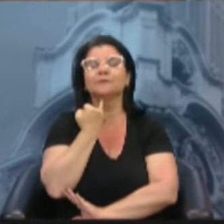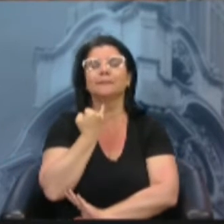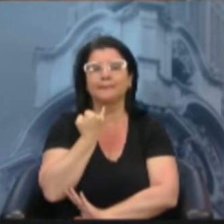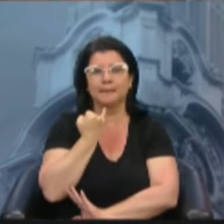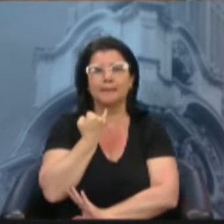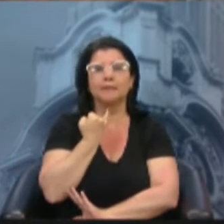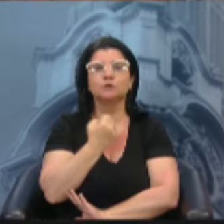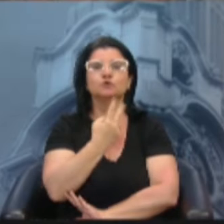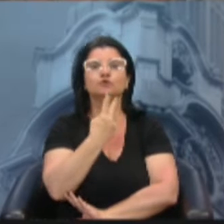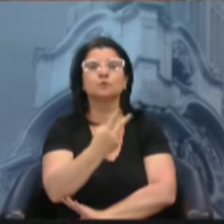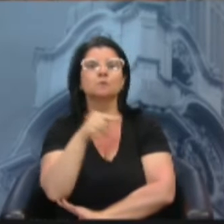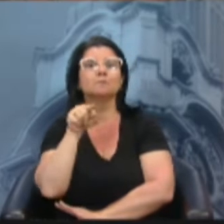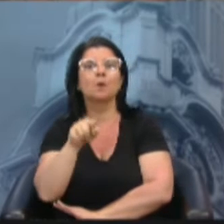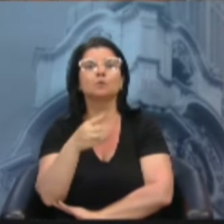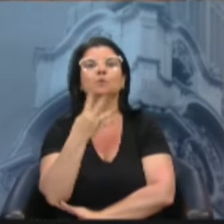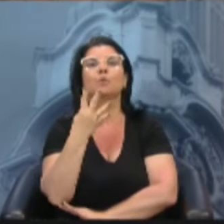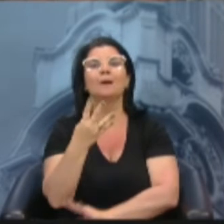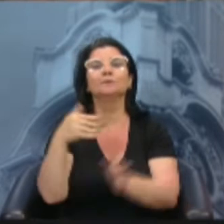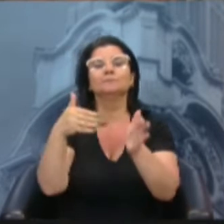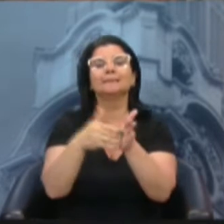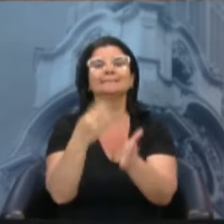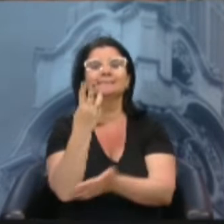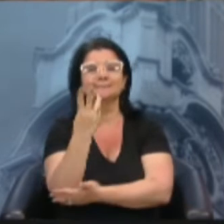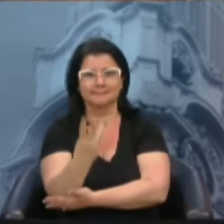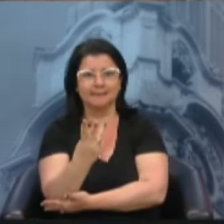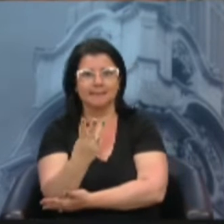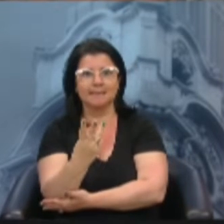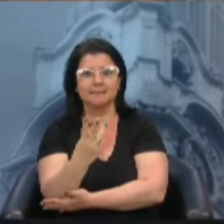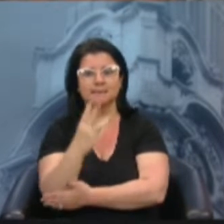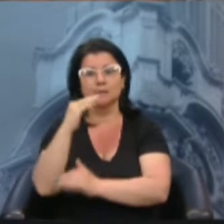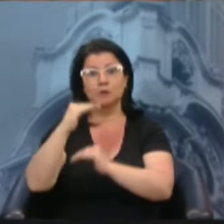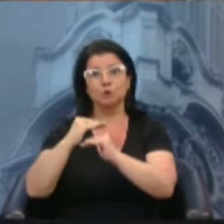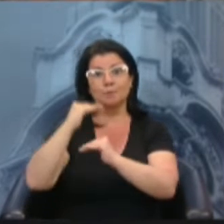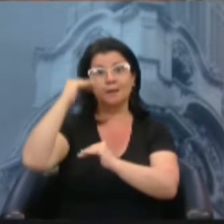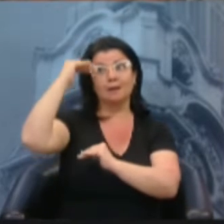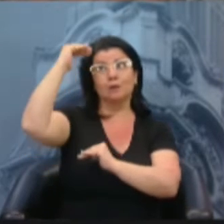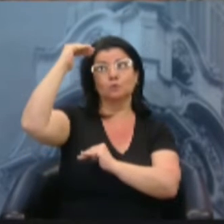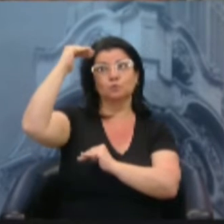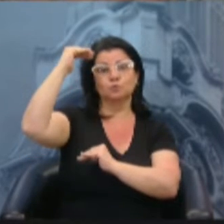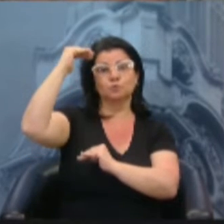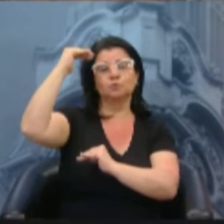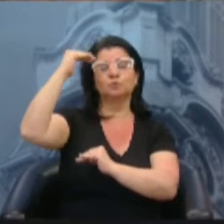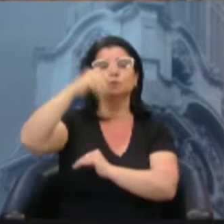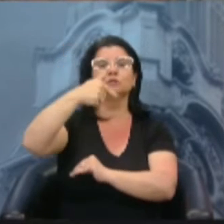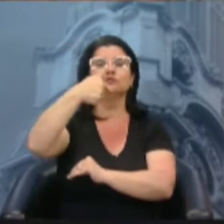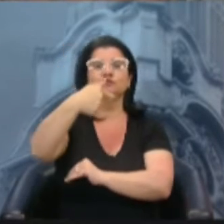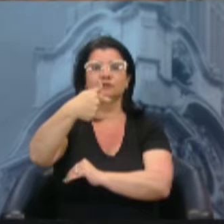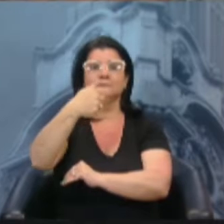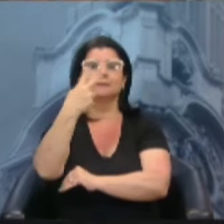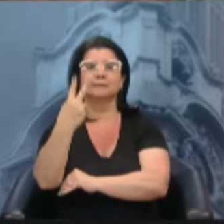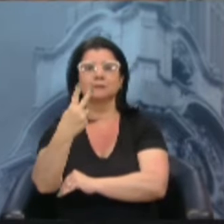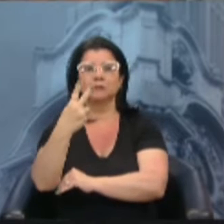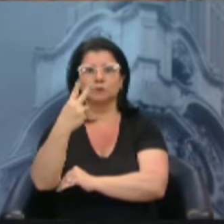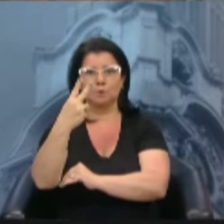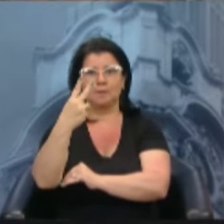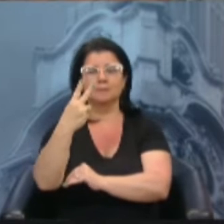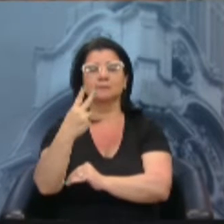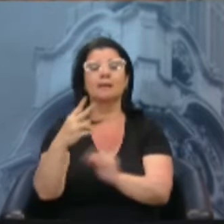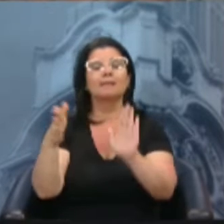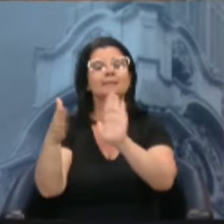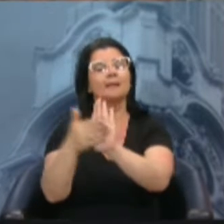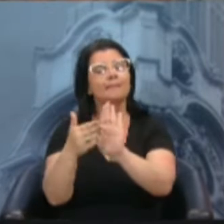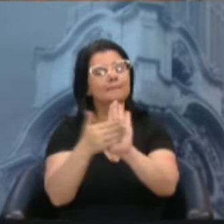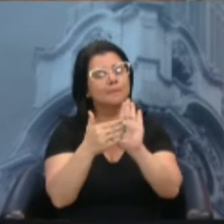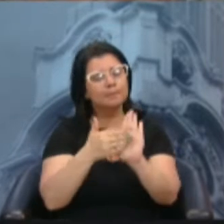de 2,4 a 3, né? E uma altura máxima lá de 72 metros. Na